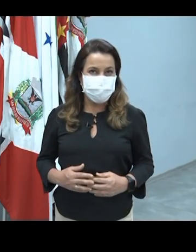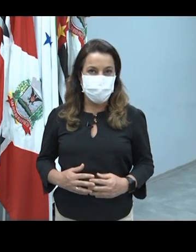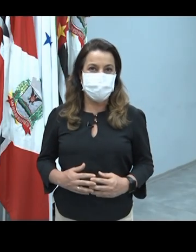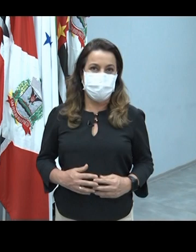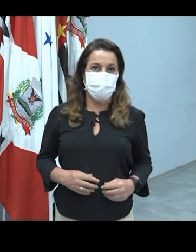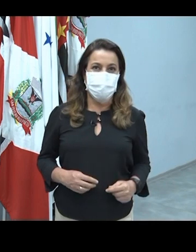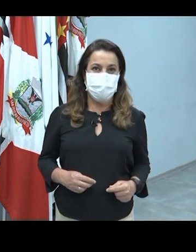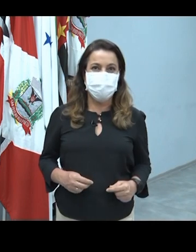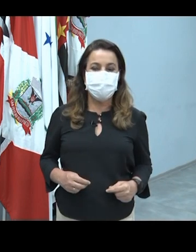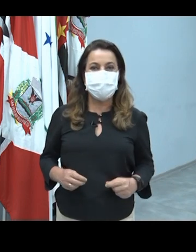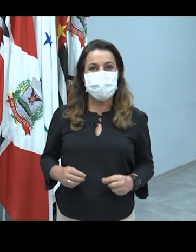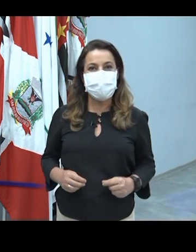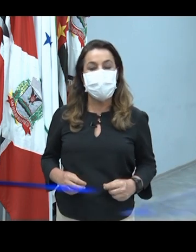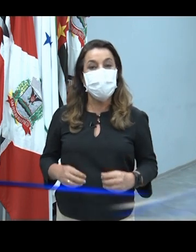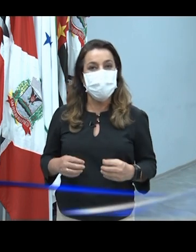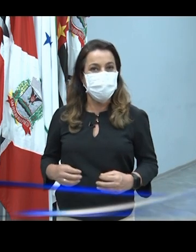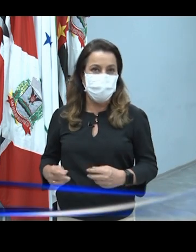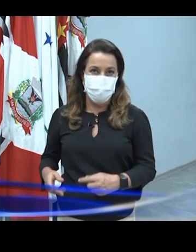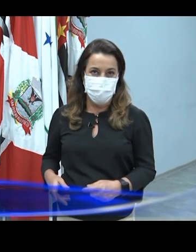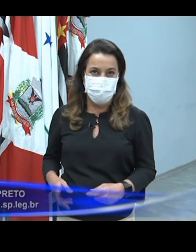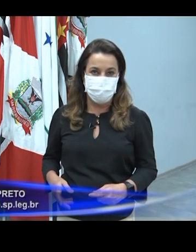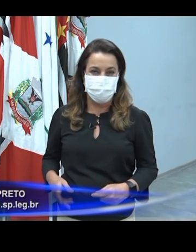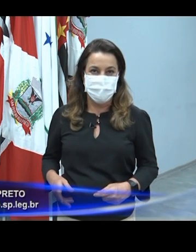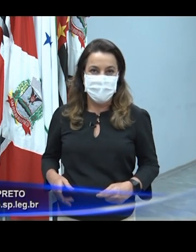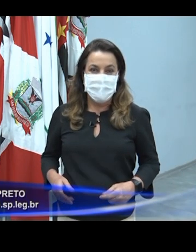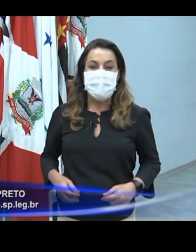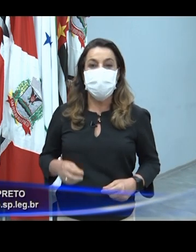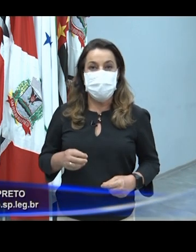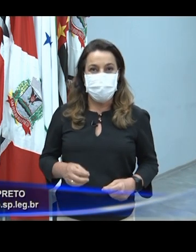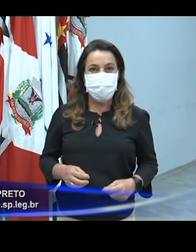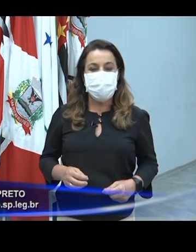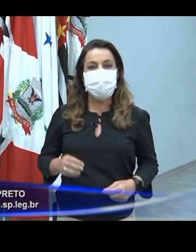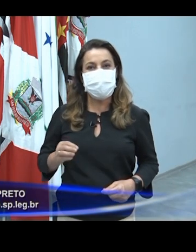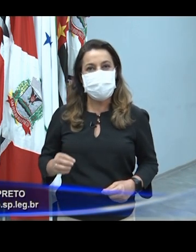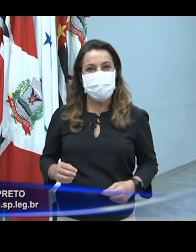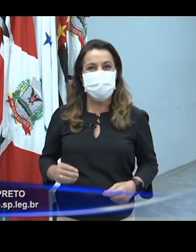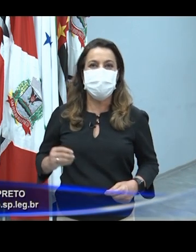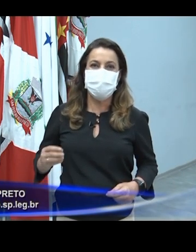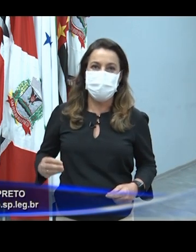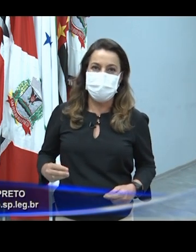Câmara de São José do Rio Preto traz o hino a Rio Preto,